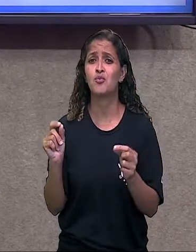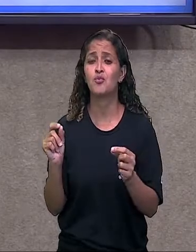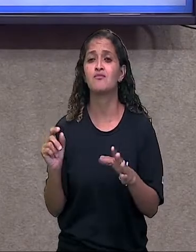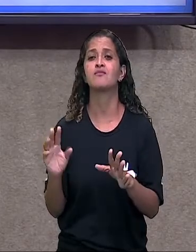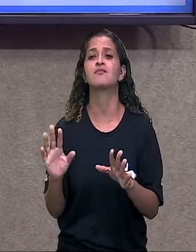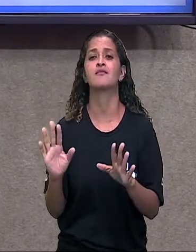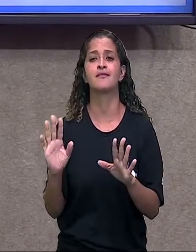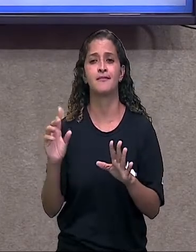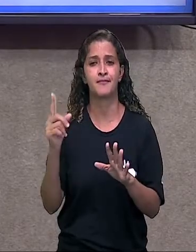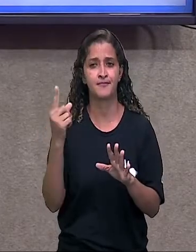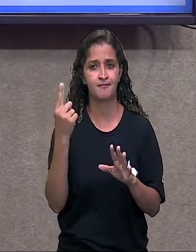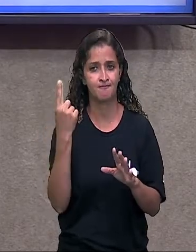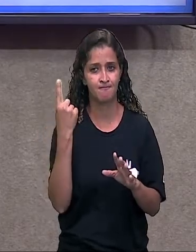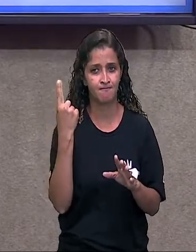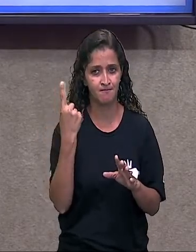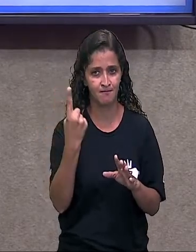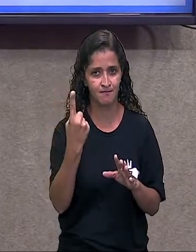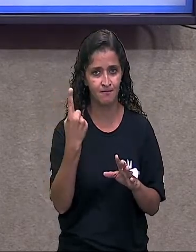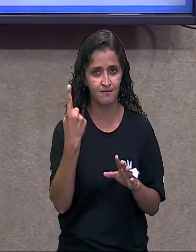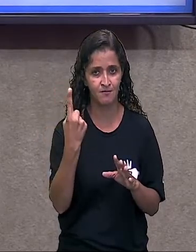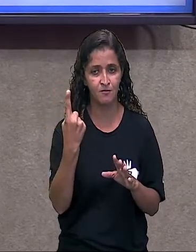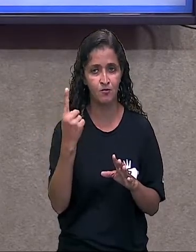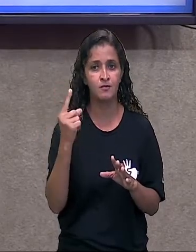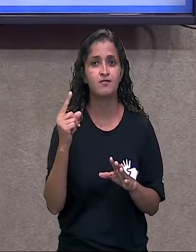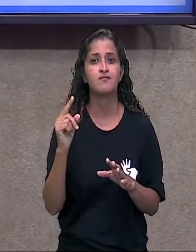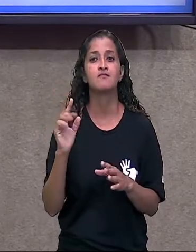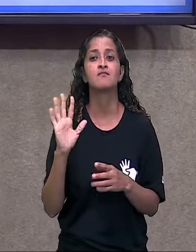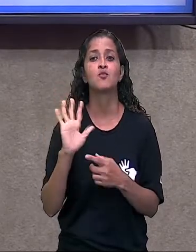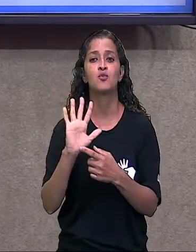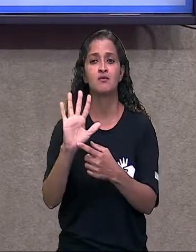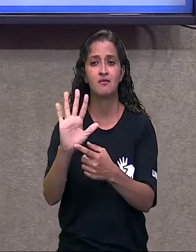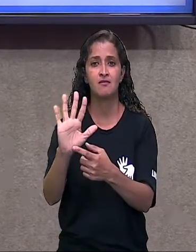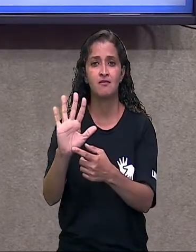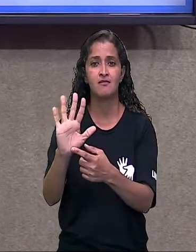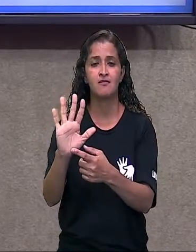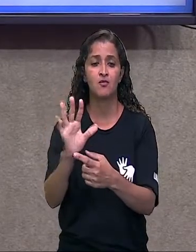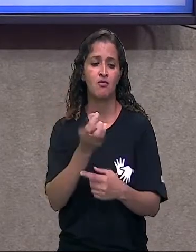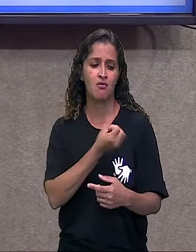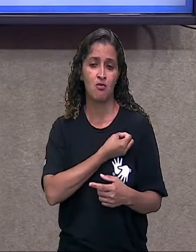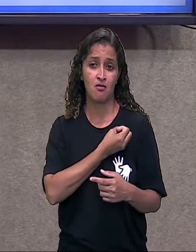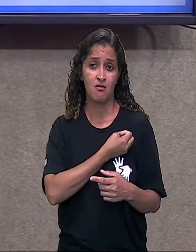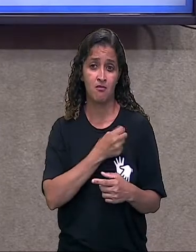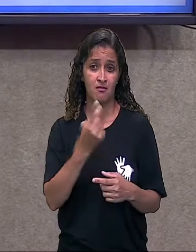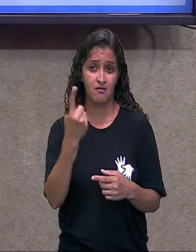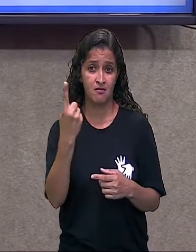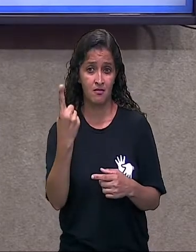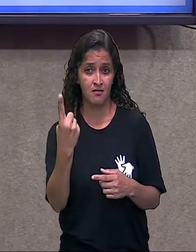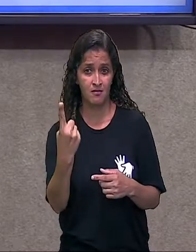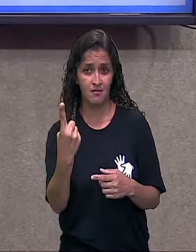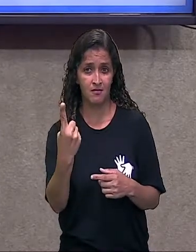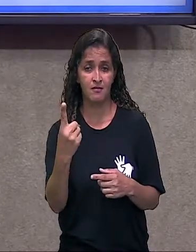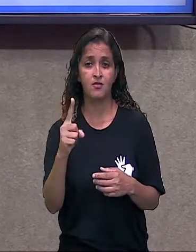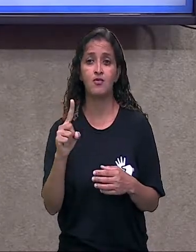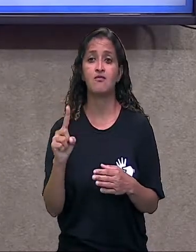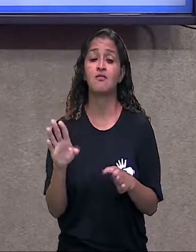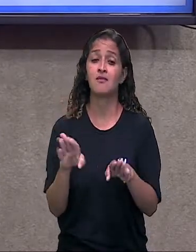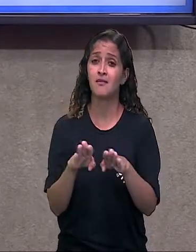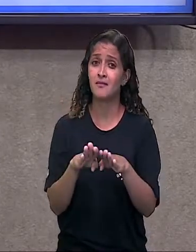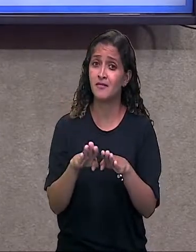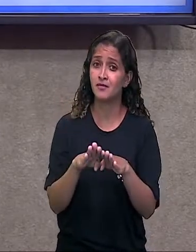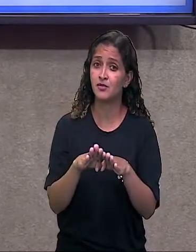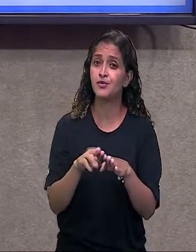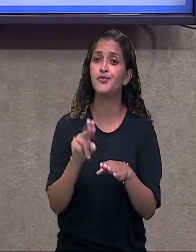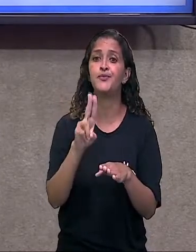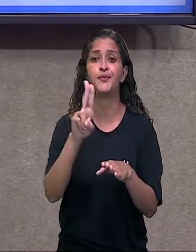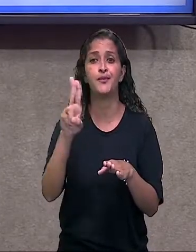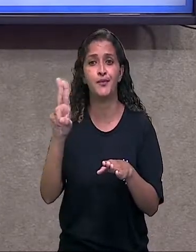nós representamos com uma quantidade, o número 1 e o nome do número 1.